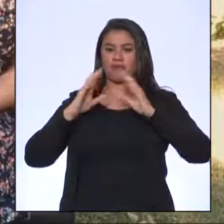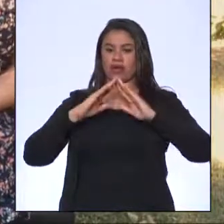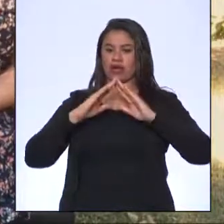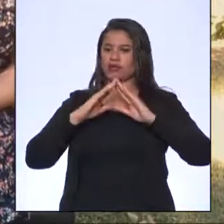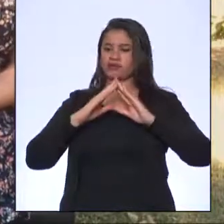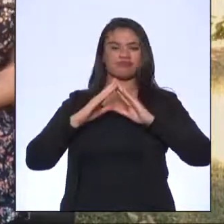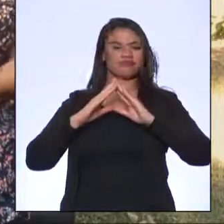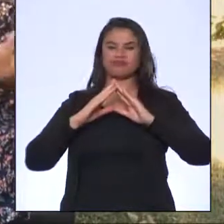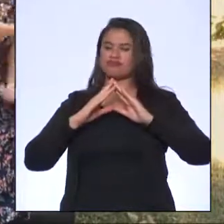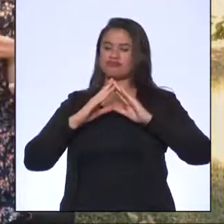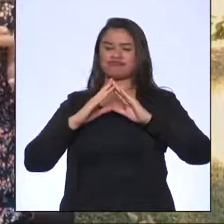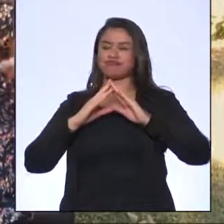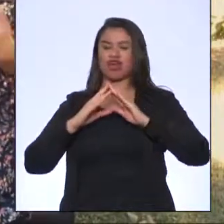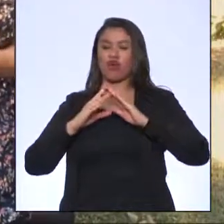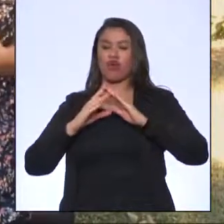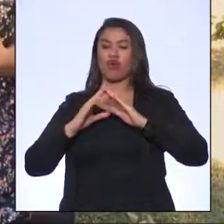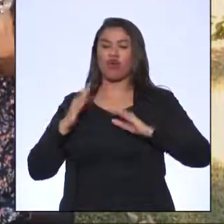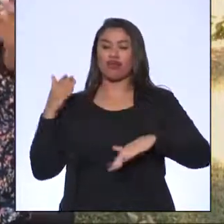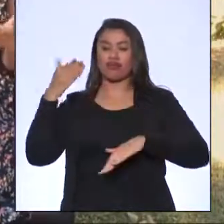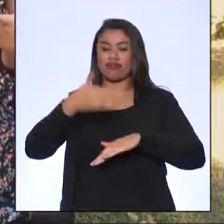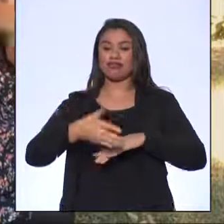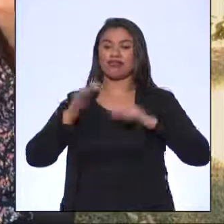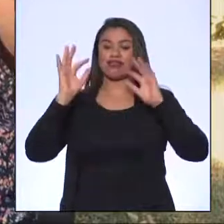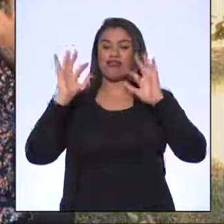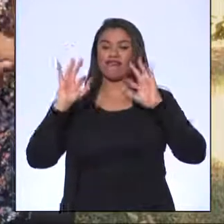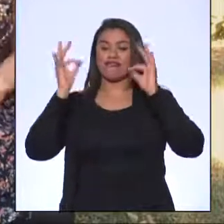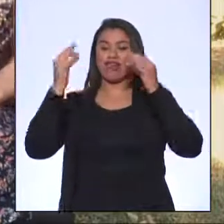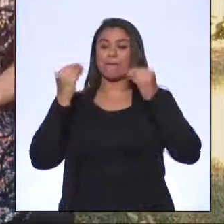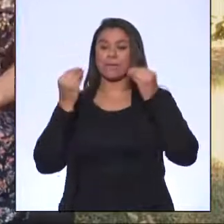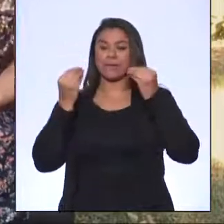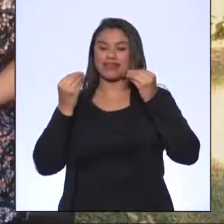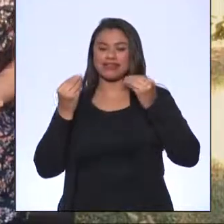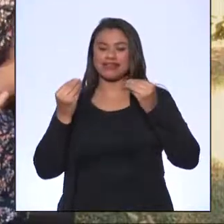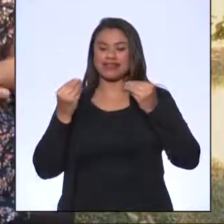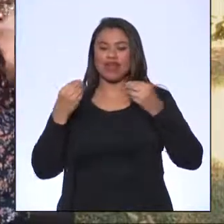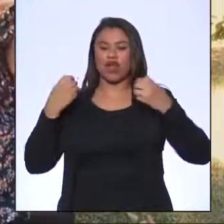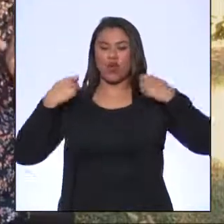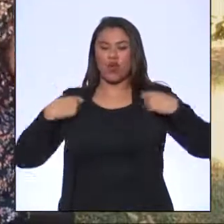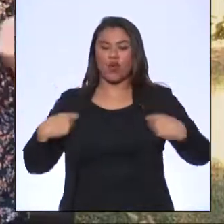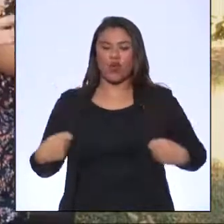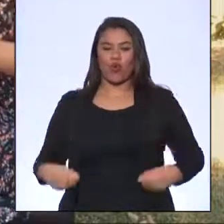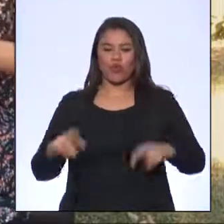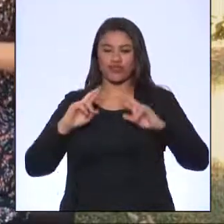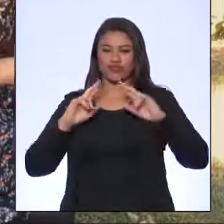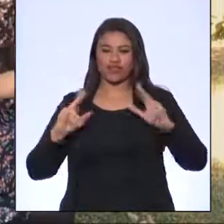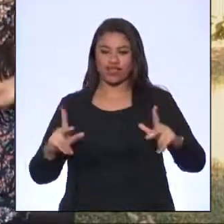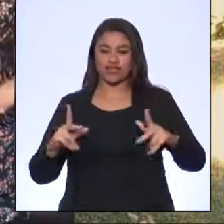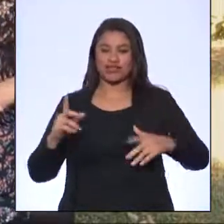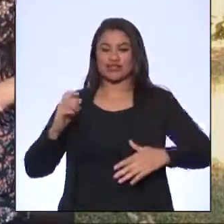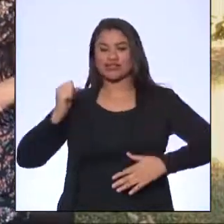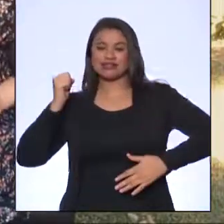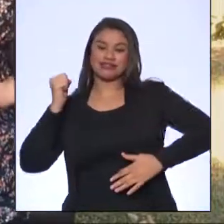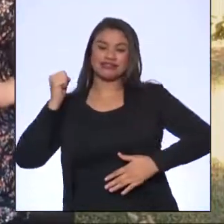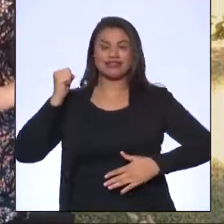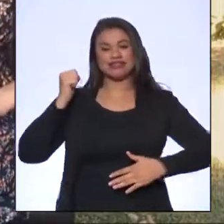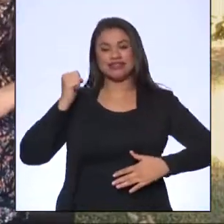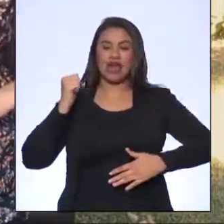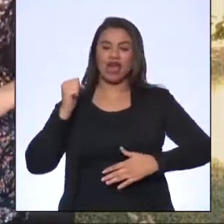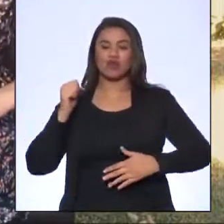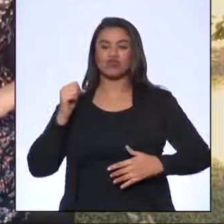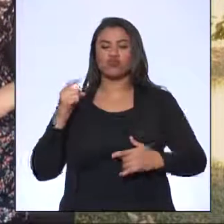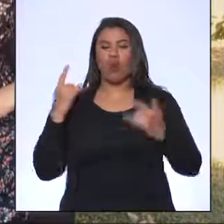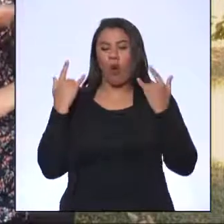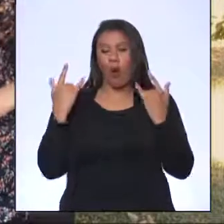roupas ocidentais, para ouvir e dançar músicas dos Estados Unidos, como rock e blues. O